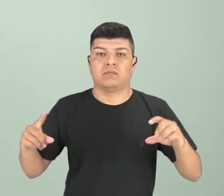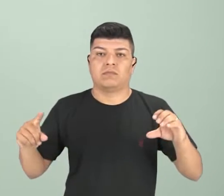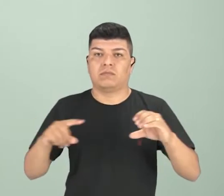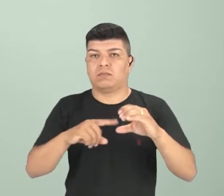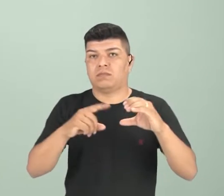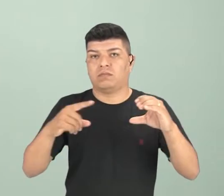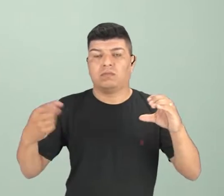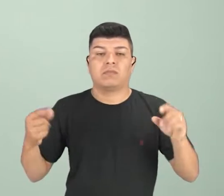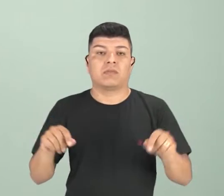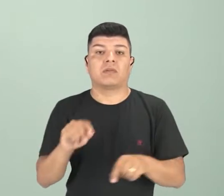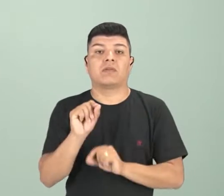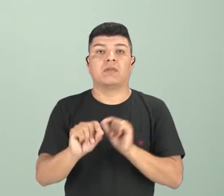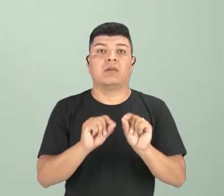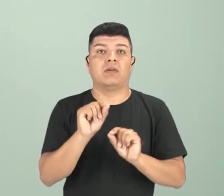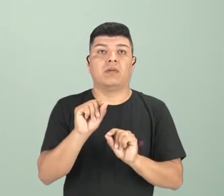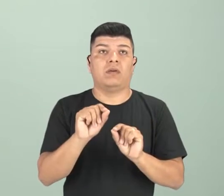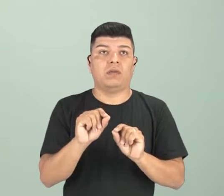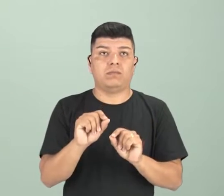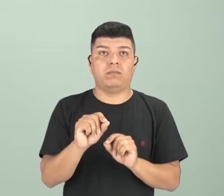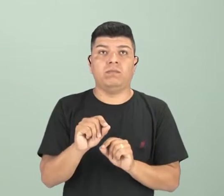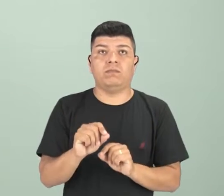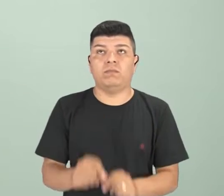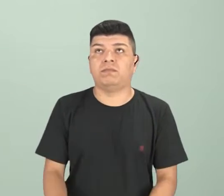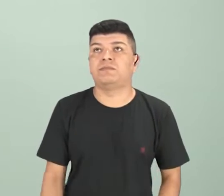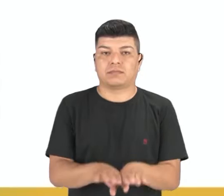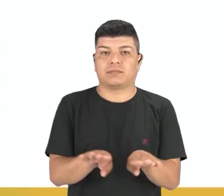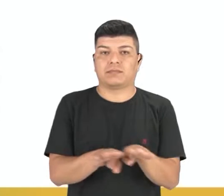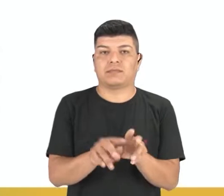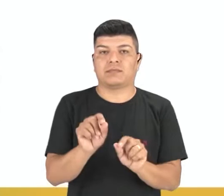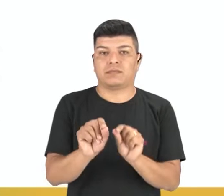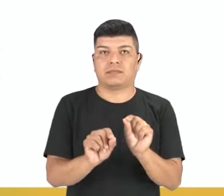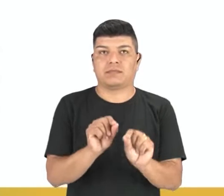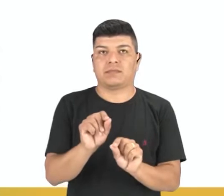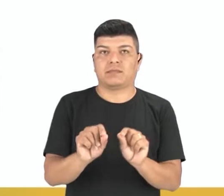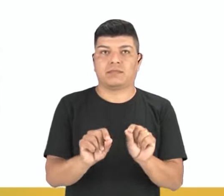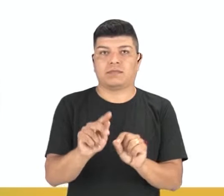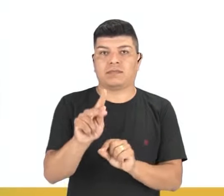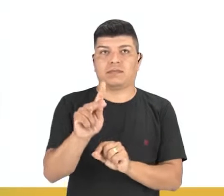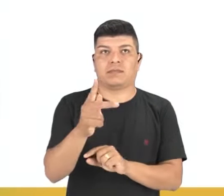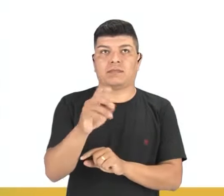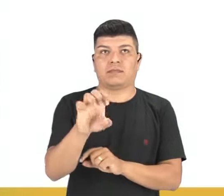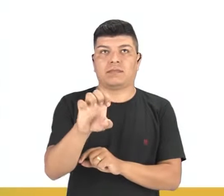assexuada, cruzamento dos zigotos, ela garante também uma coisa chamada assim, ó,